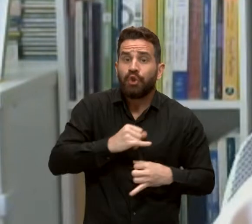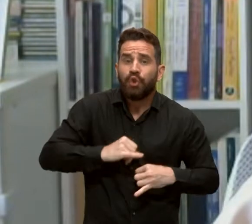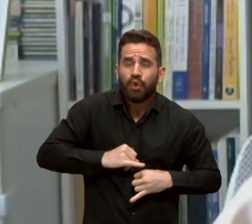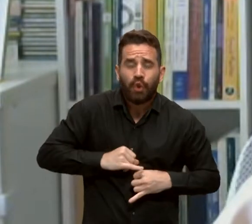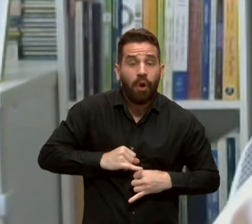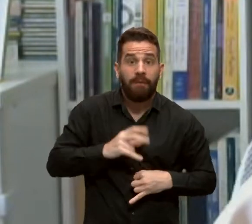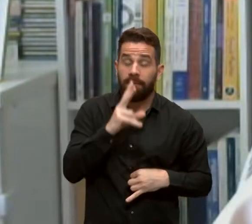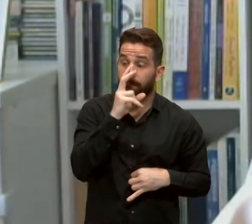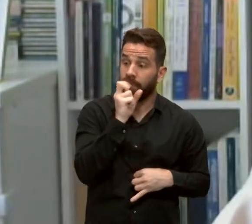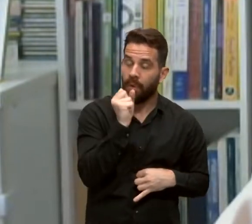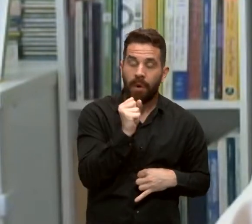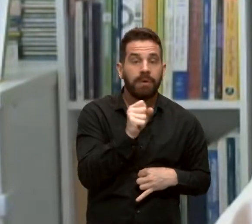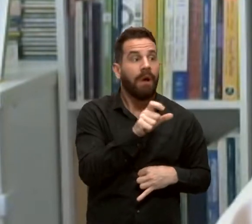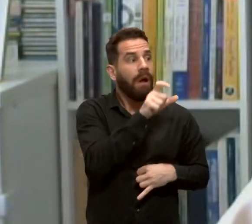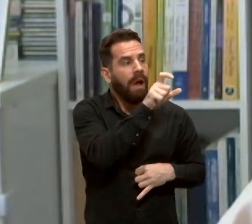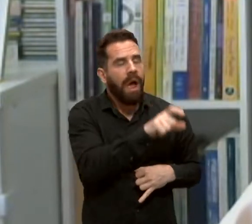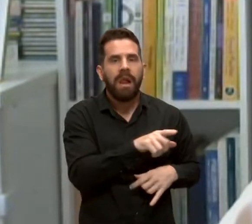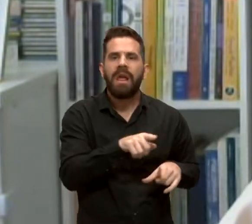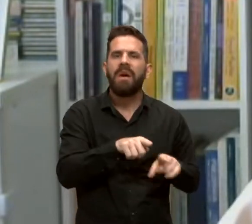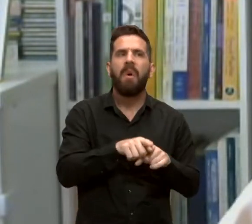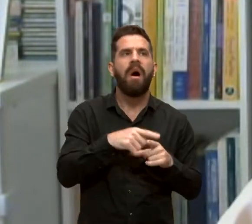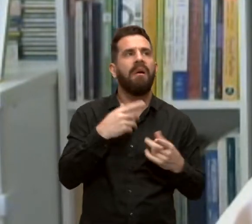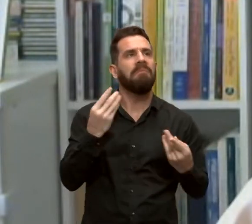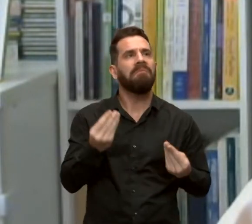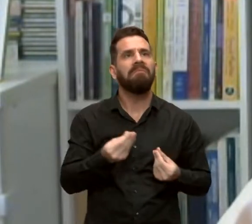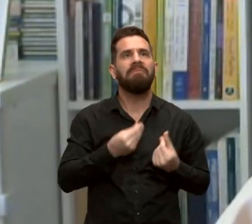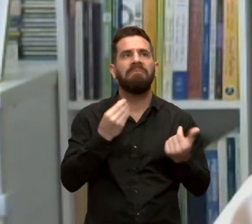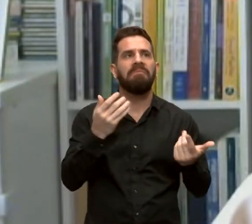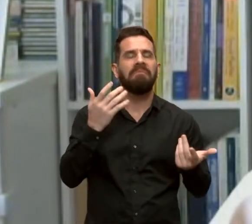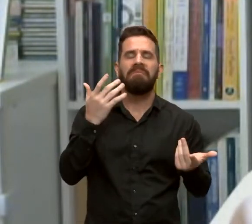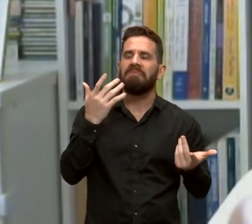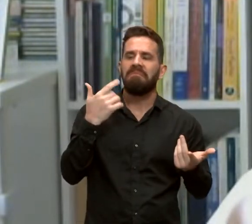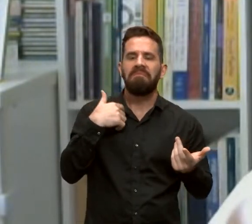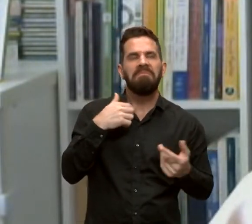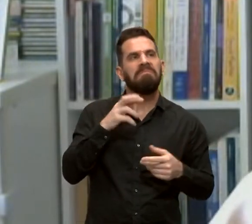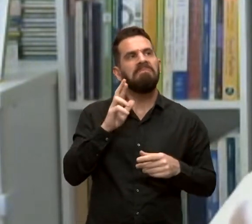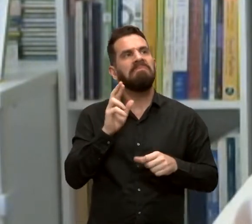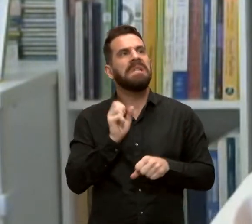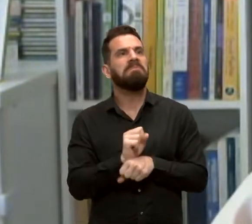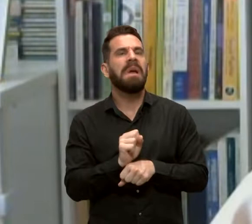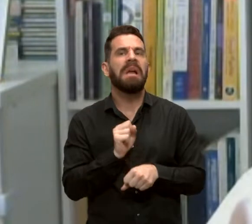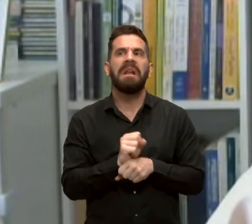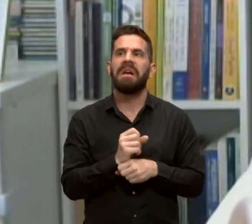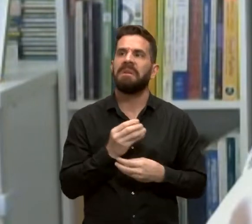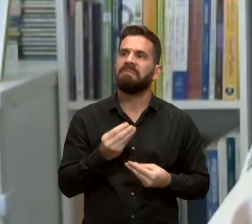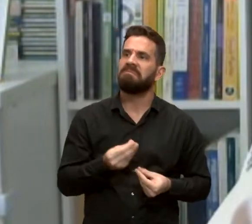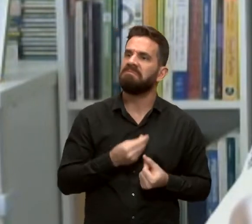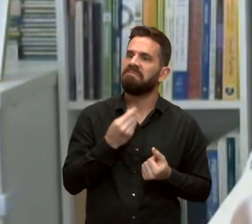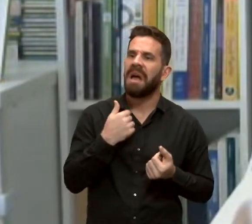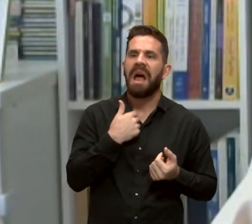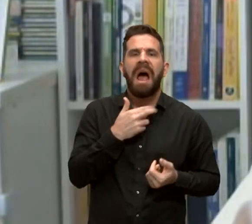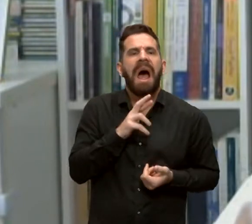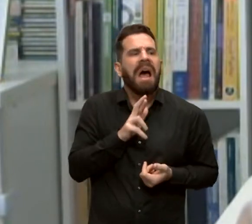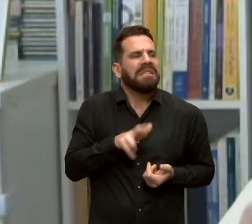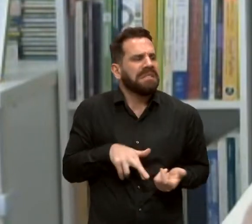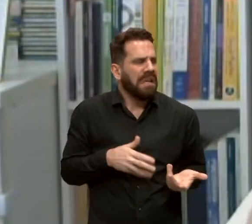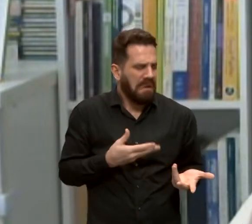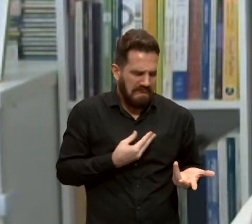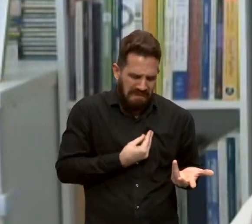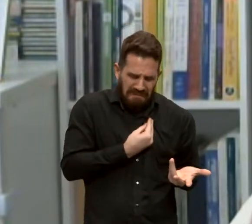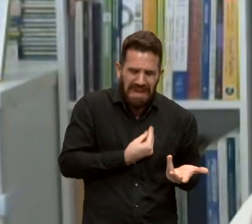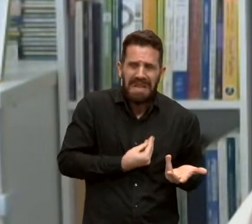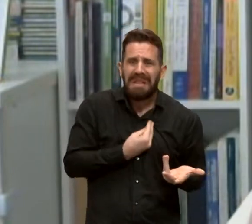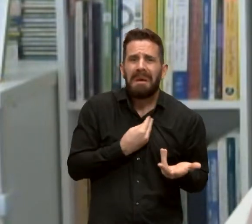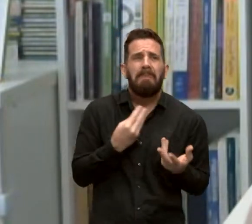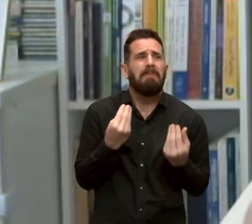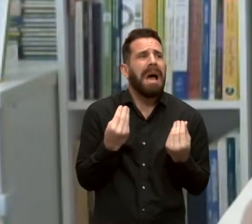vezes, ela tem uma falta de razões para viver, então a gente fala do desespero também, ela se